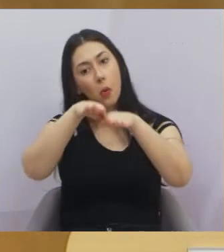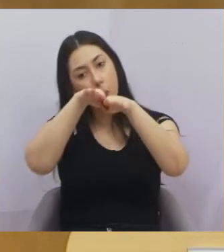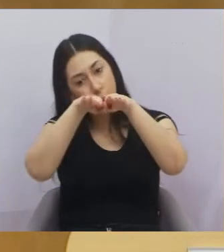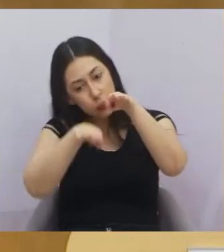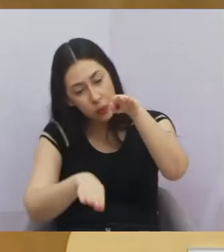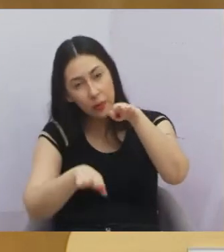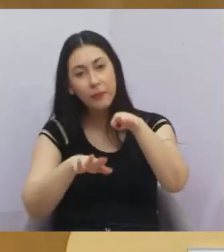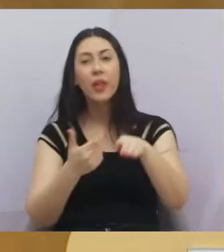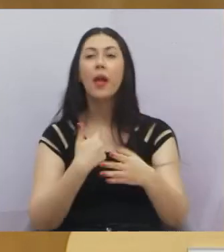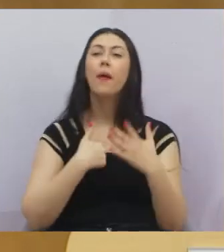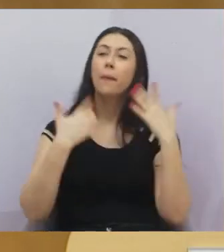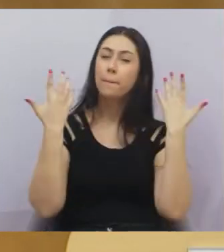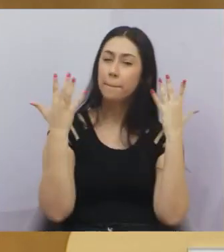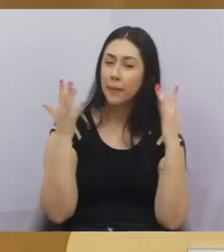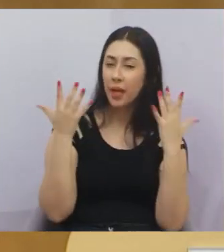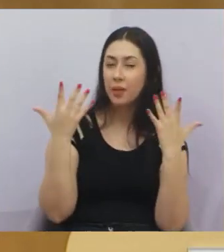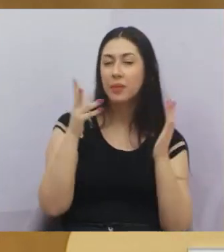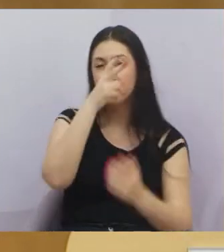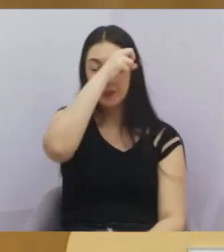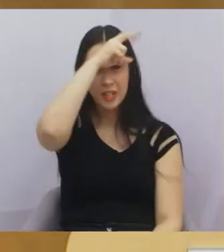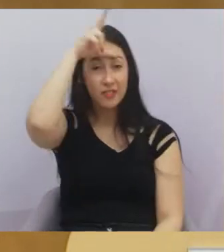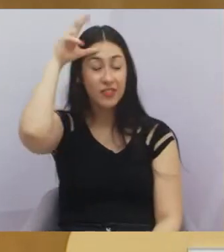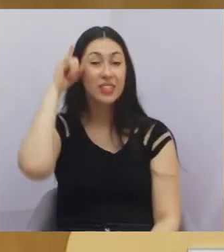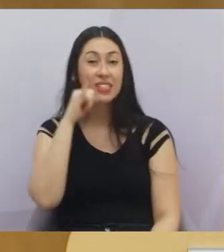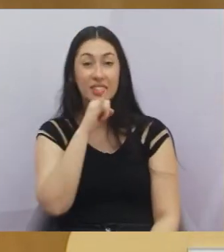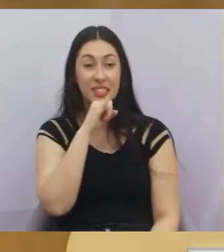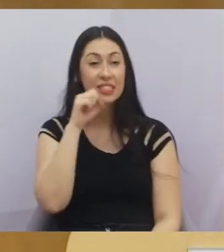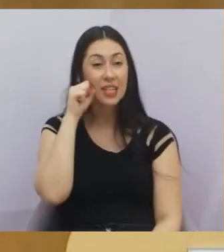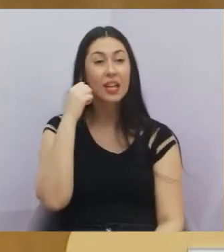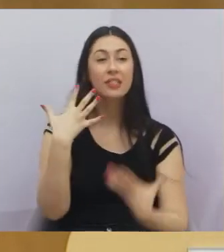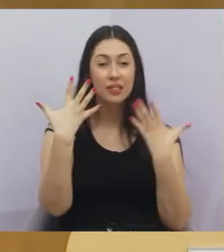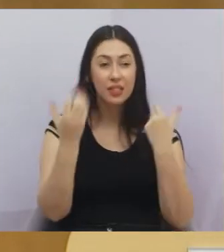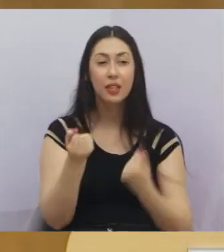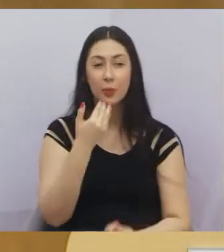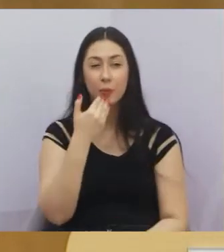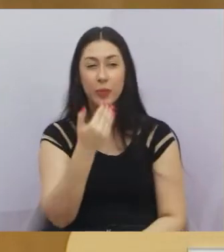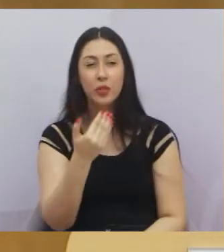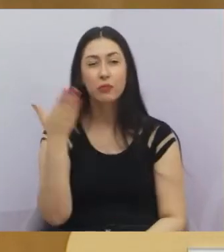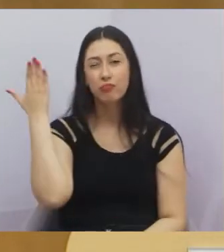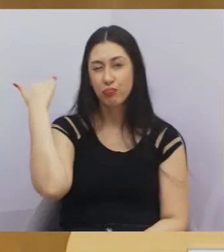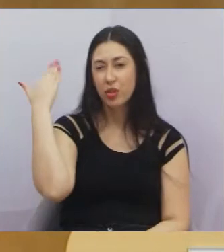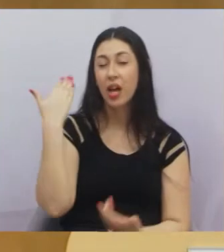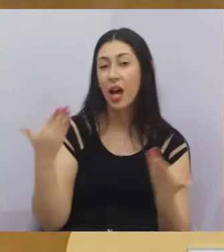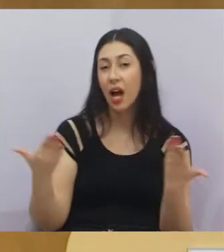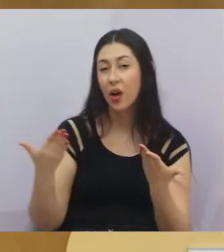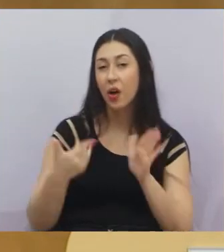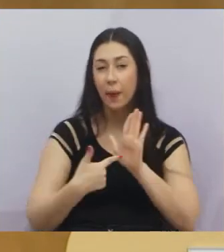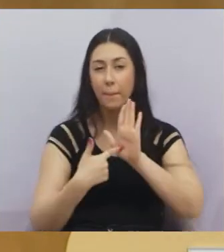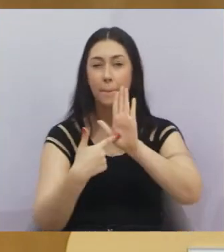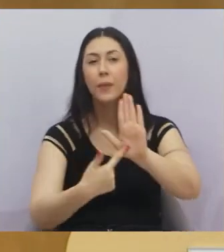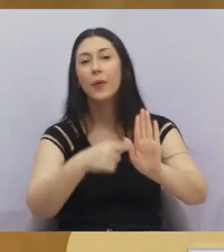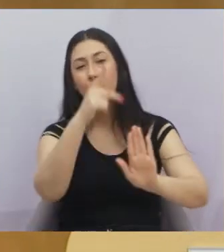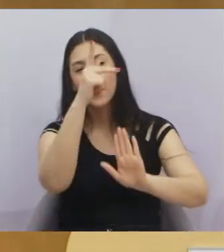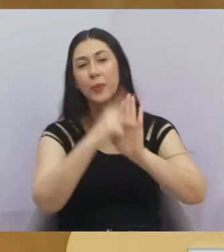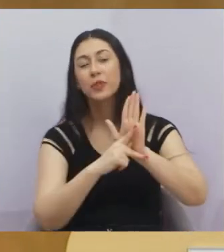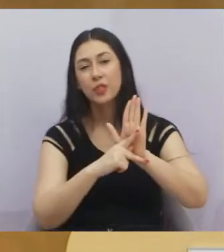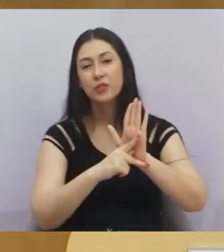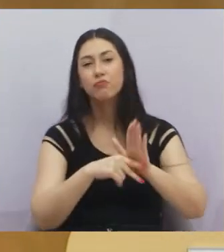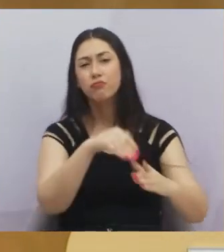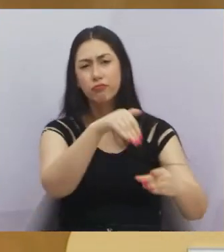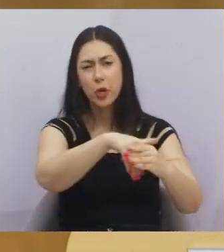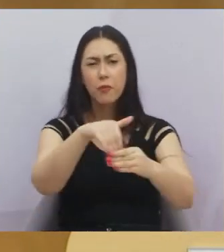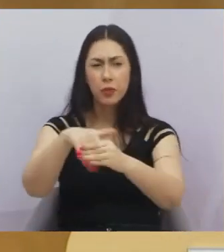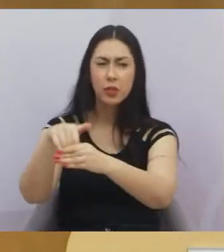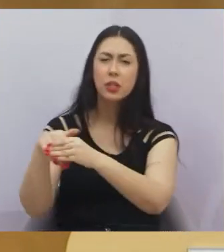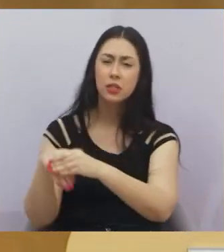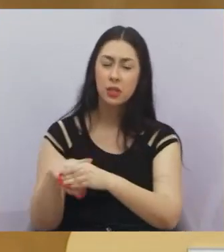eu parabenizo de mão já o prefeito Isaías por ter, né, atendido esse nosso pedido lá atrás e que hoje traz para essa casa, para apreciação